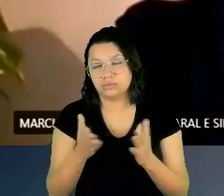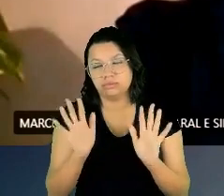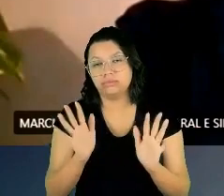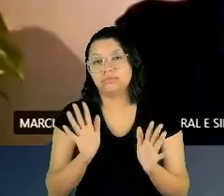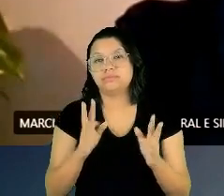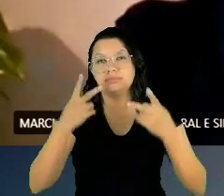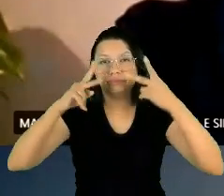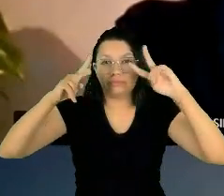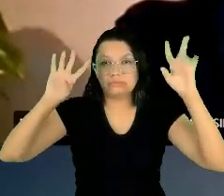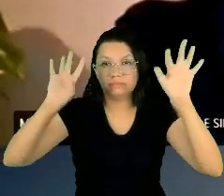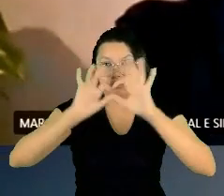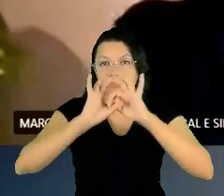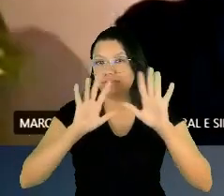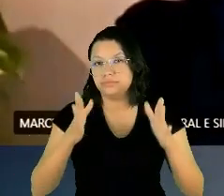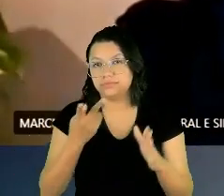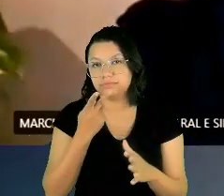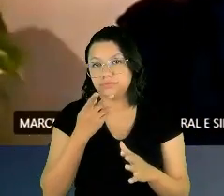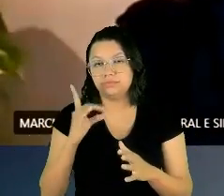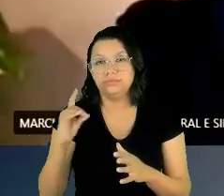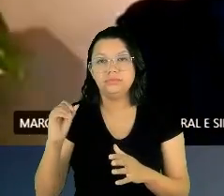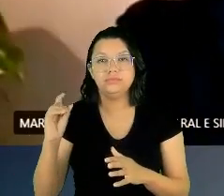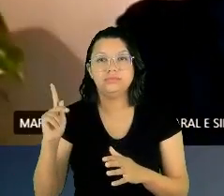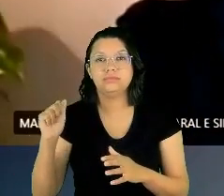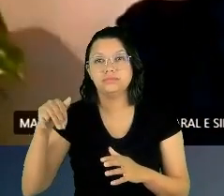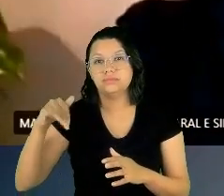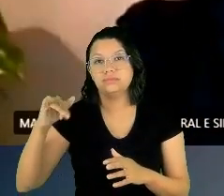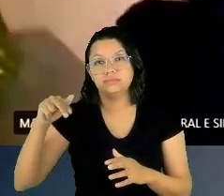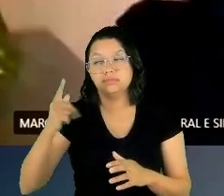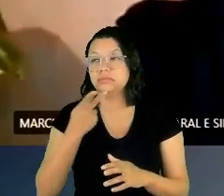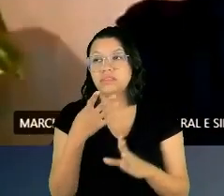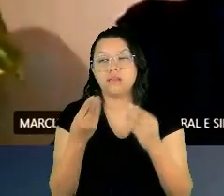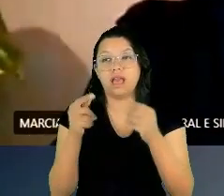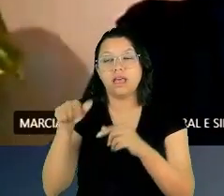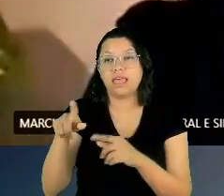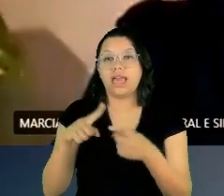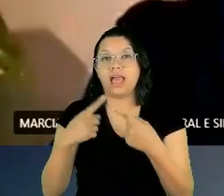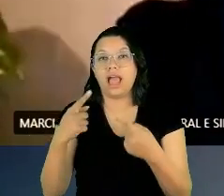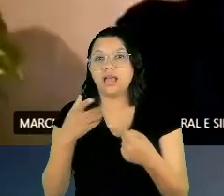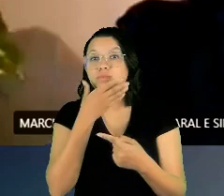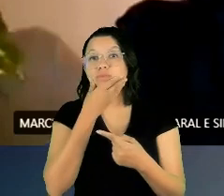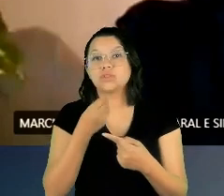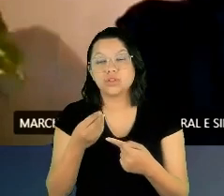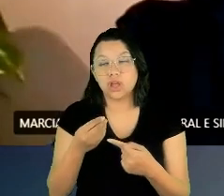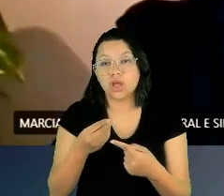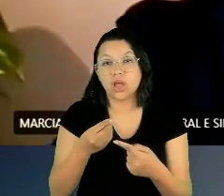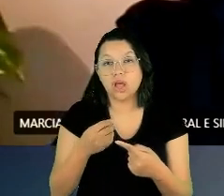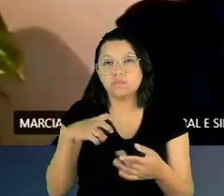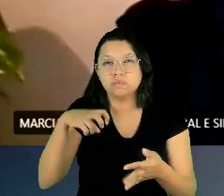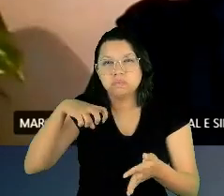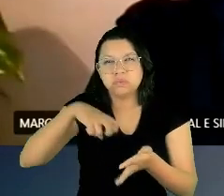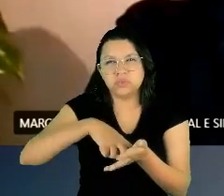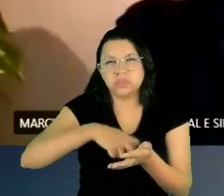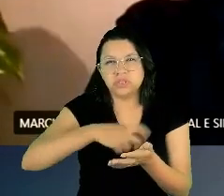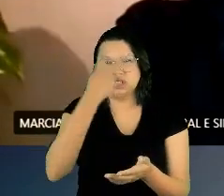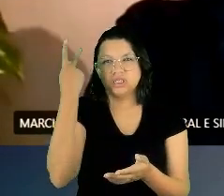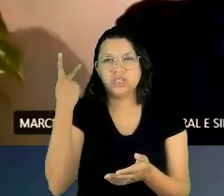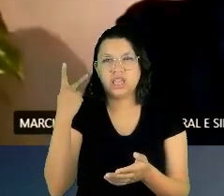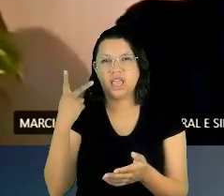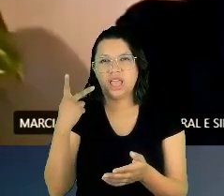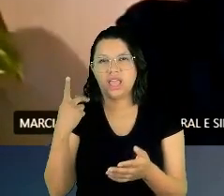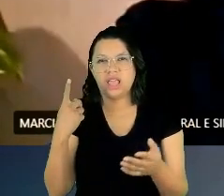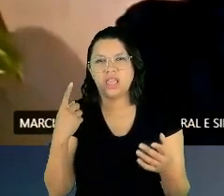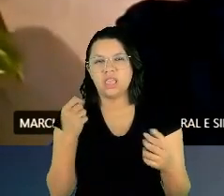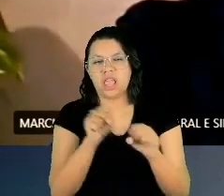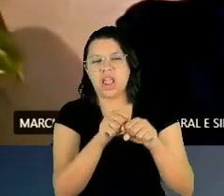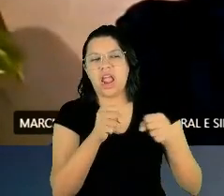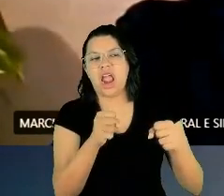especificar as áreas cerebrais, tá? Os neurotransmissores. Como a dopamina, eu acabei nem falando muito dela, né? Mas para os homens, punir